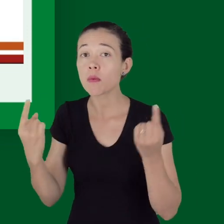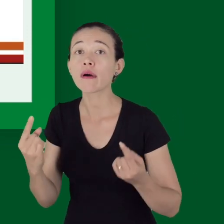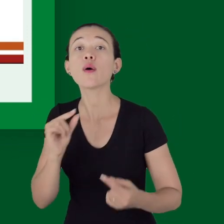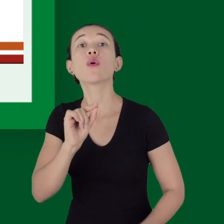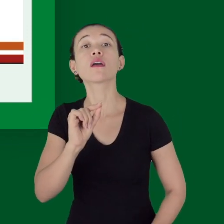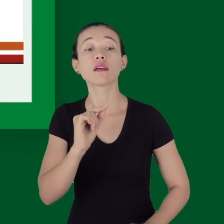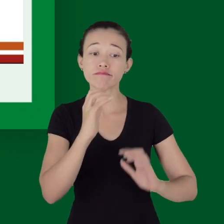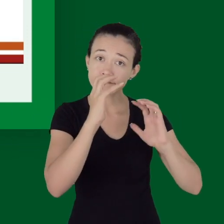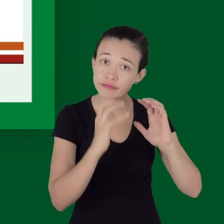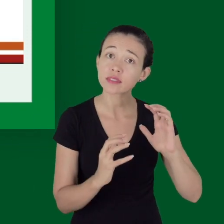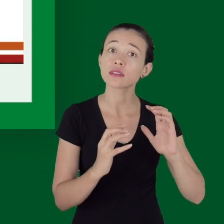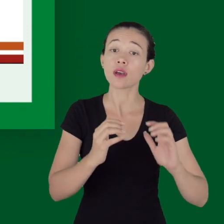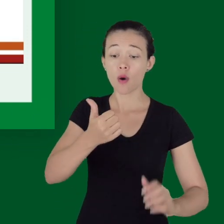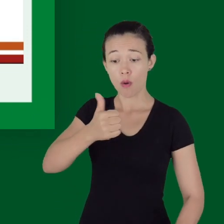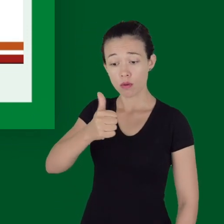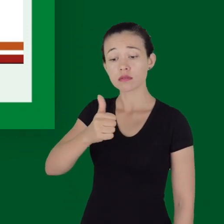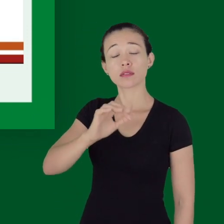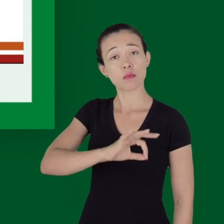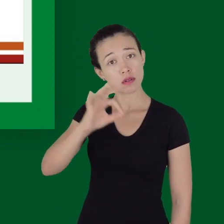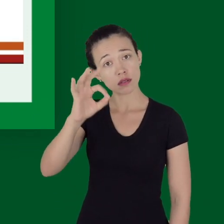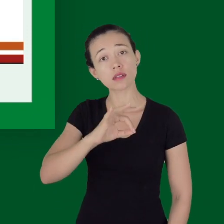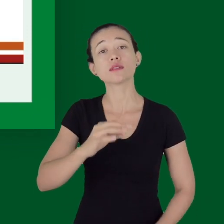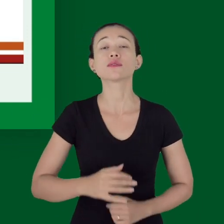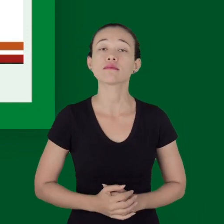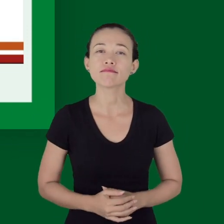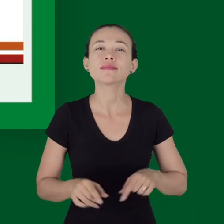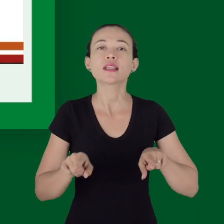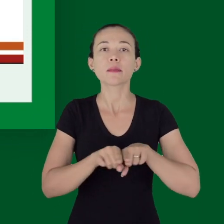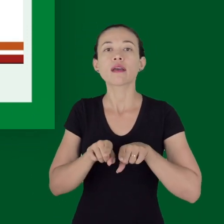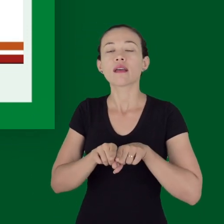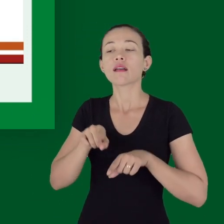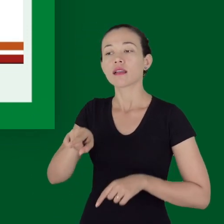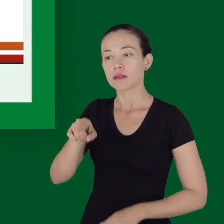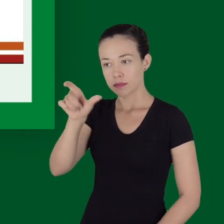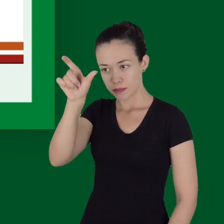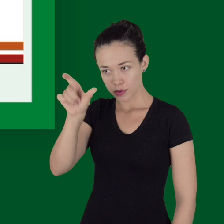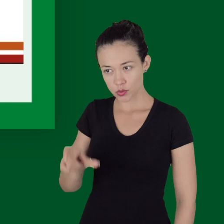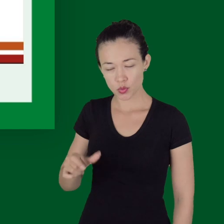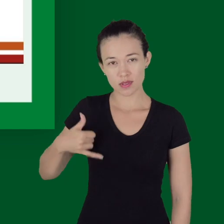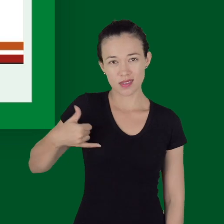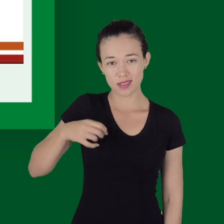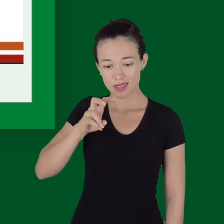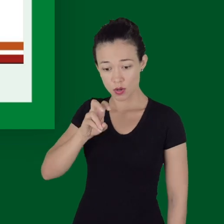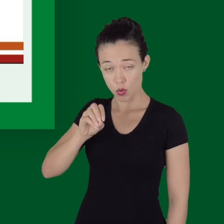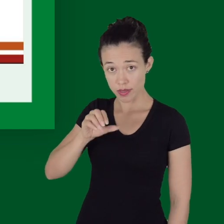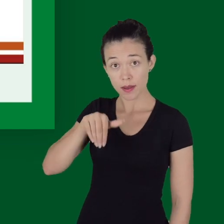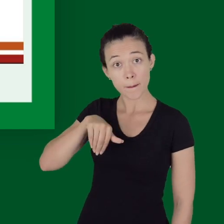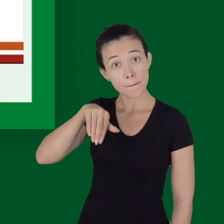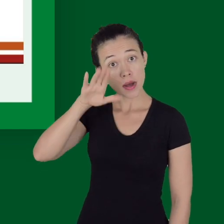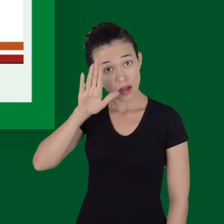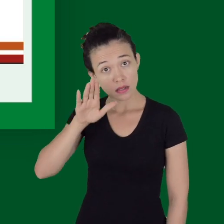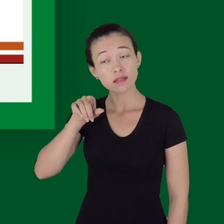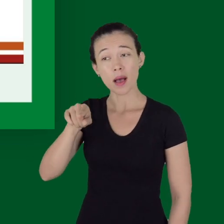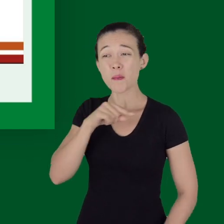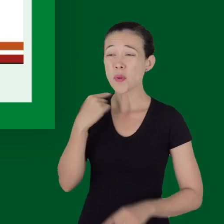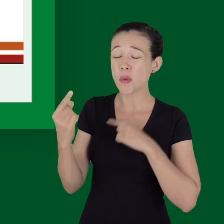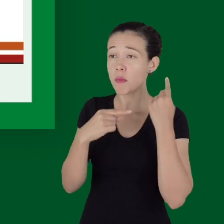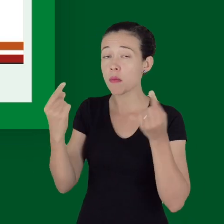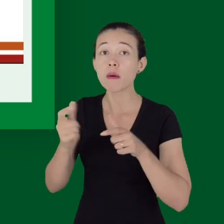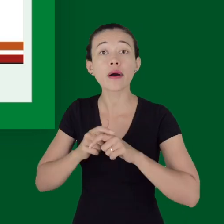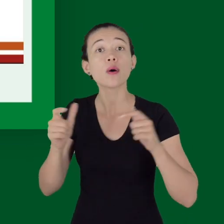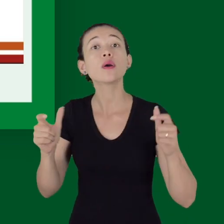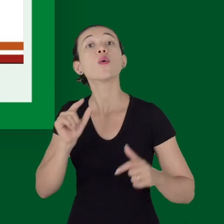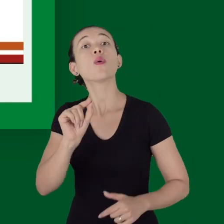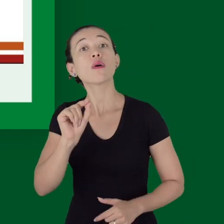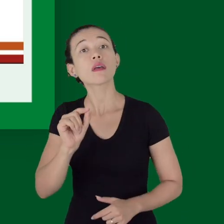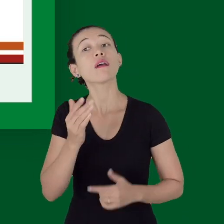AVC. E é a maior causa de incapacitação da população da faixa etária superior a 50 anos. Então, isso tem um impacto econômico